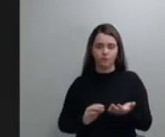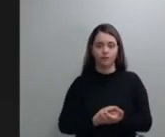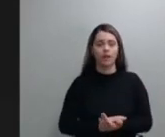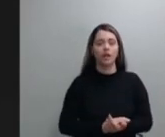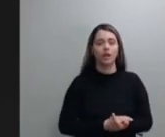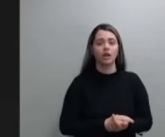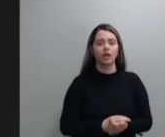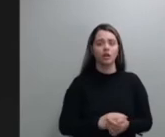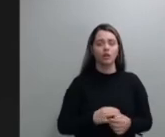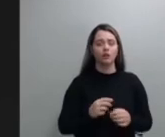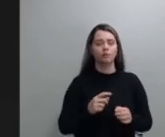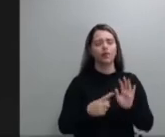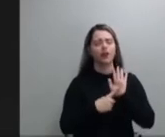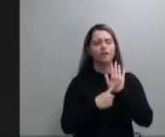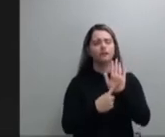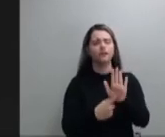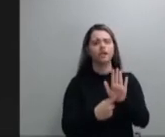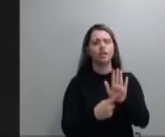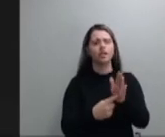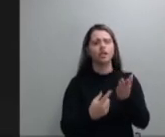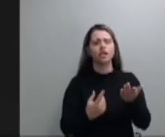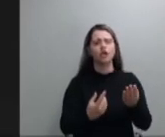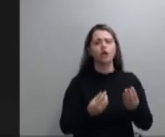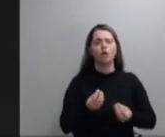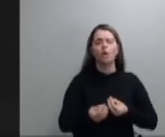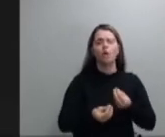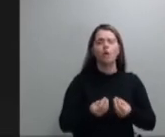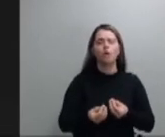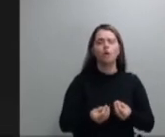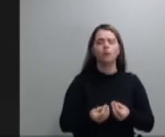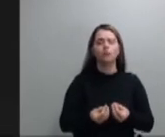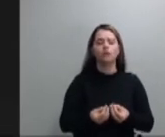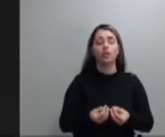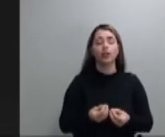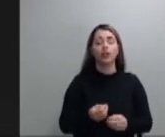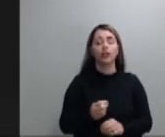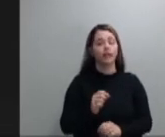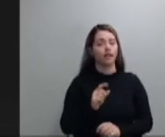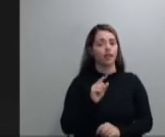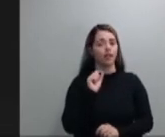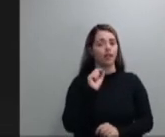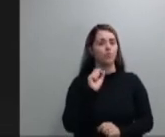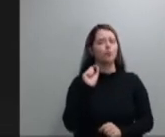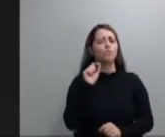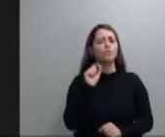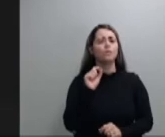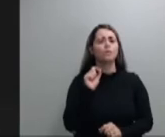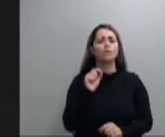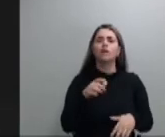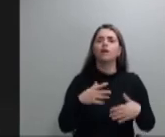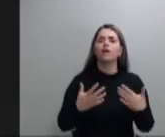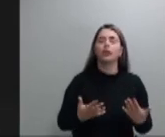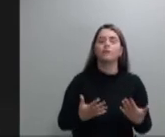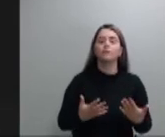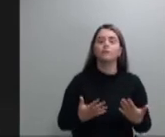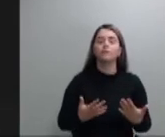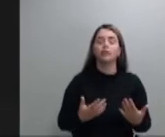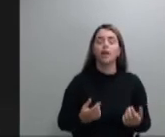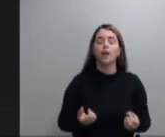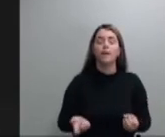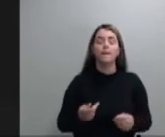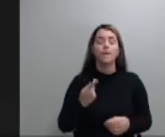ressarcimento pelo DNC e onde não tem incidência de CMS